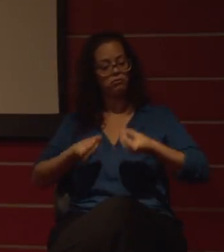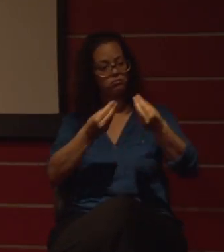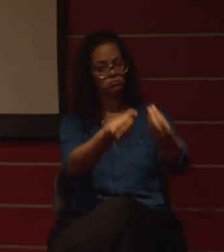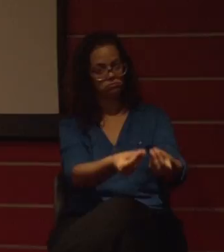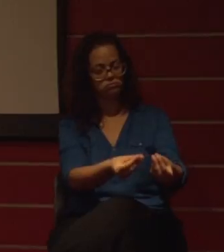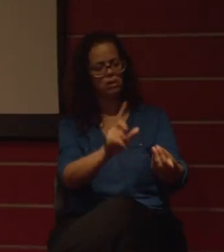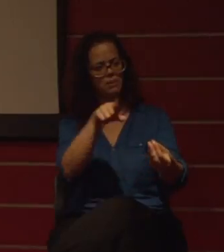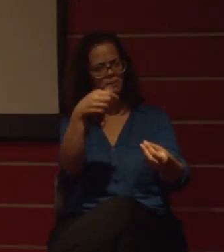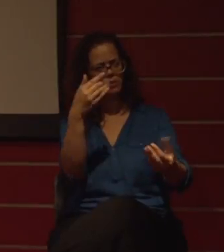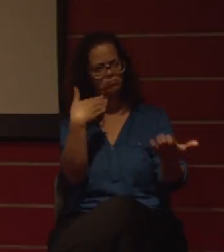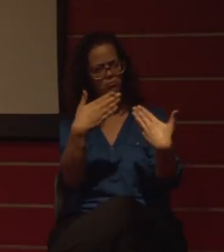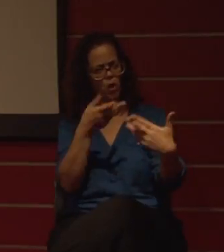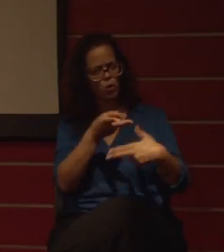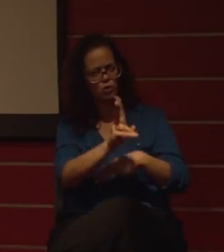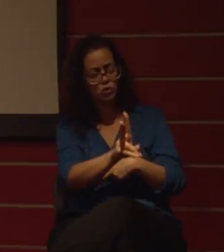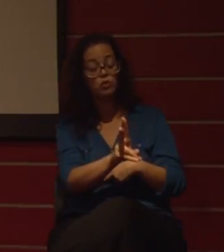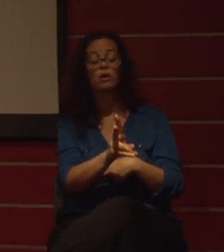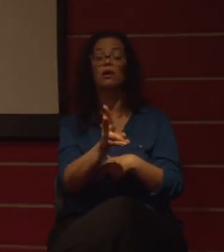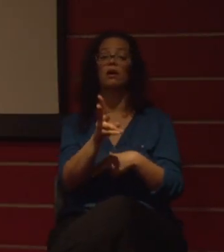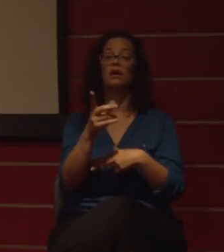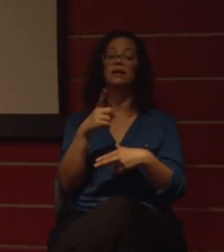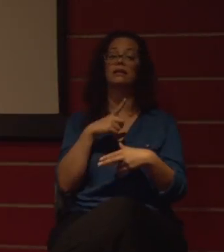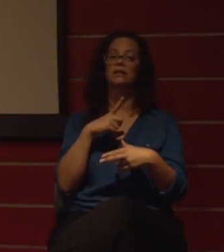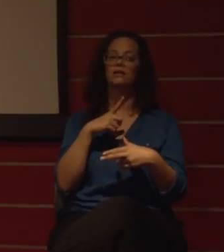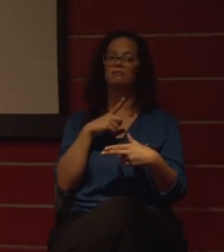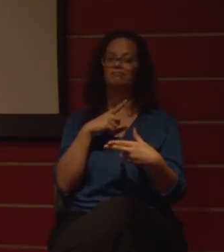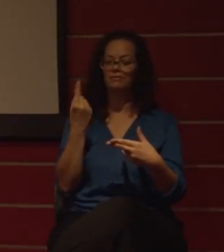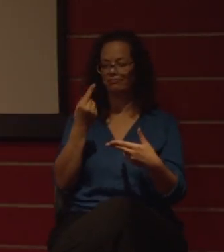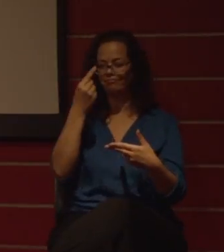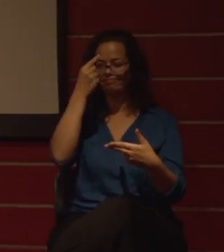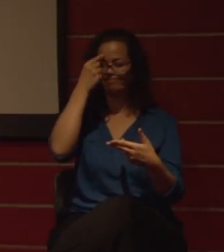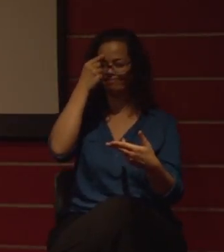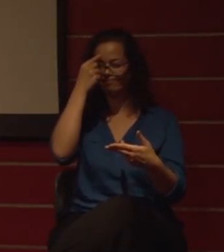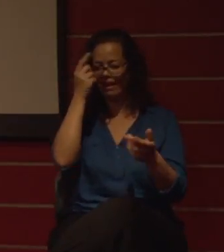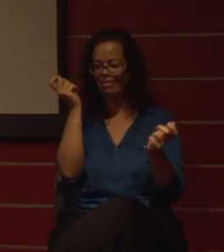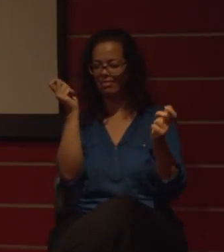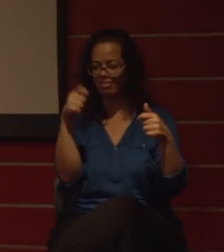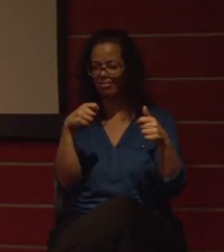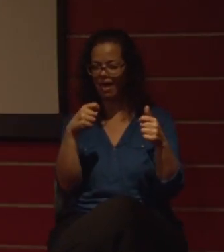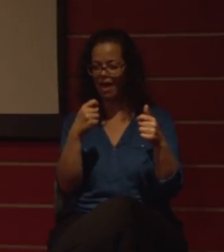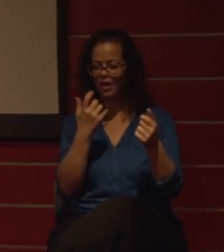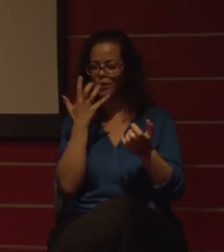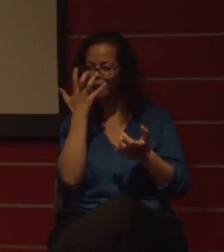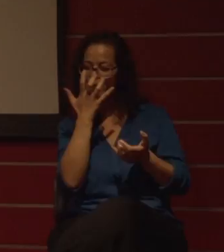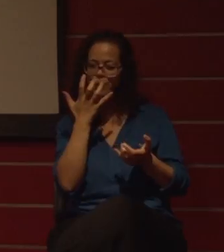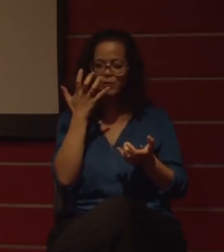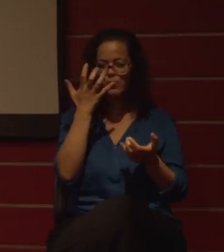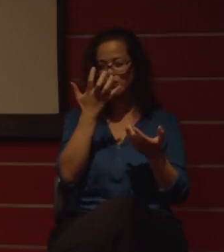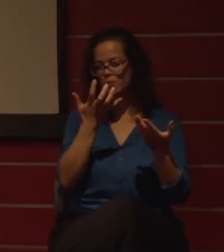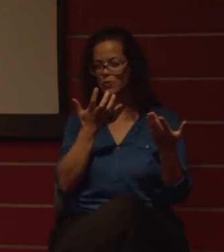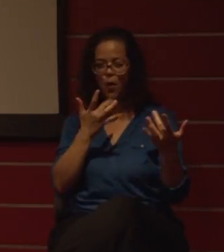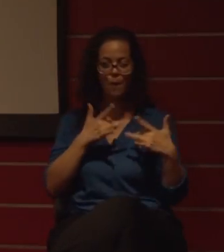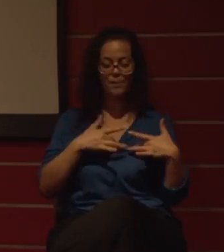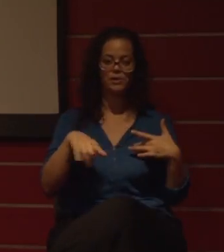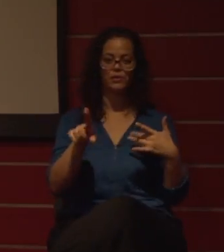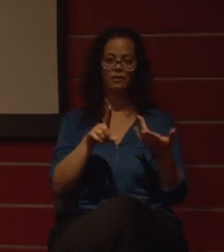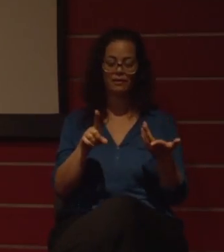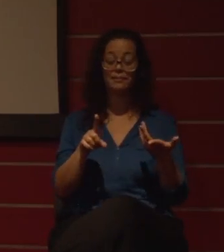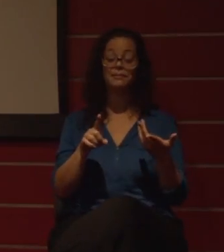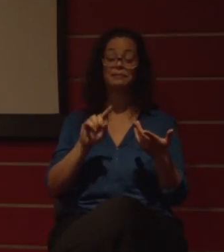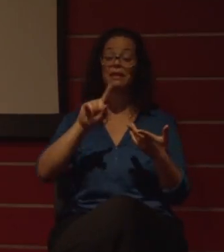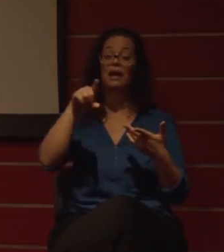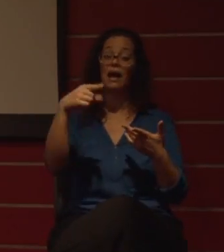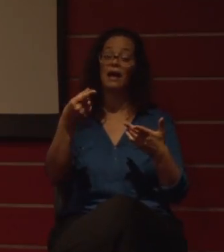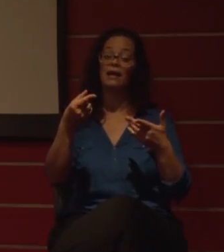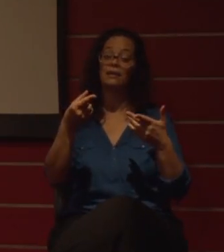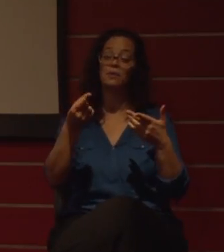então surja ilidade de um romance ali entre os dois né e o próximo personagem que ele